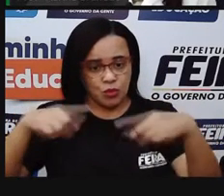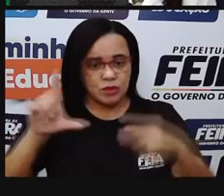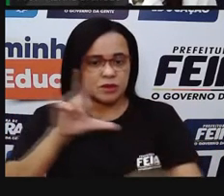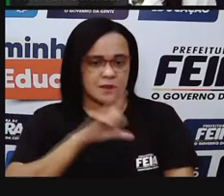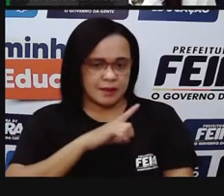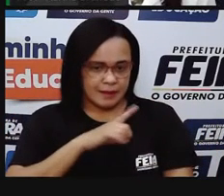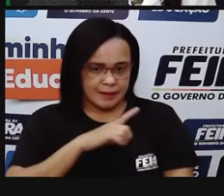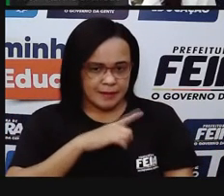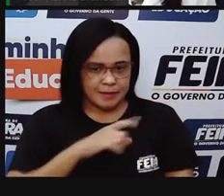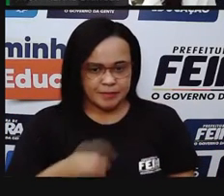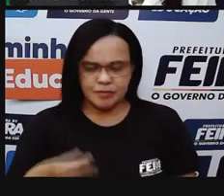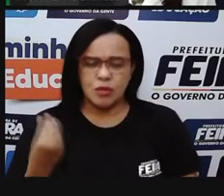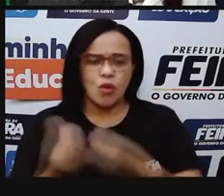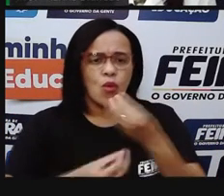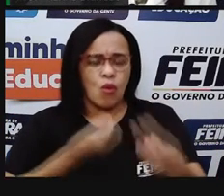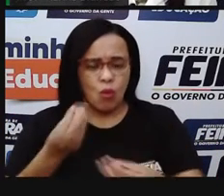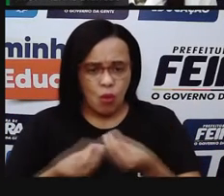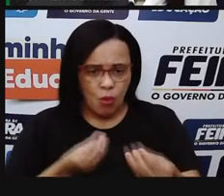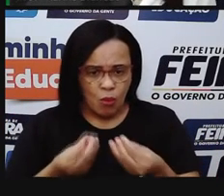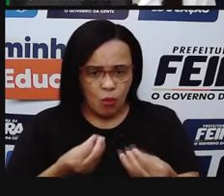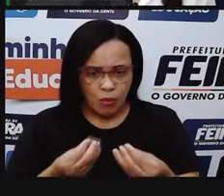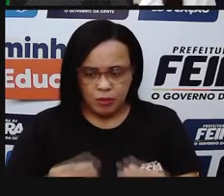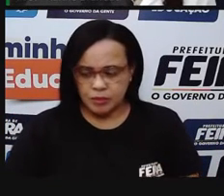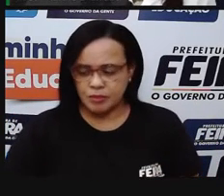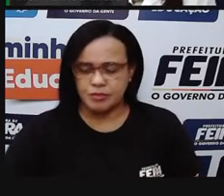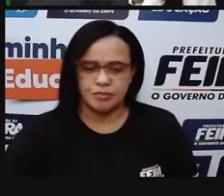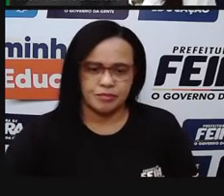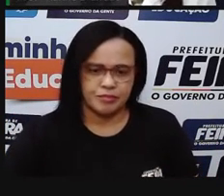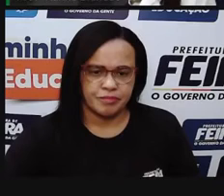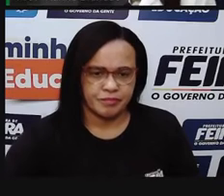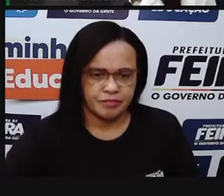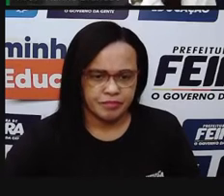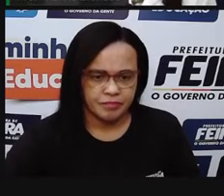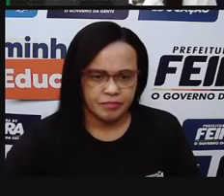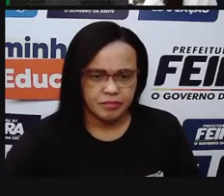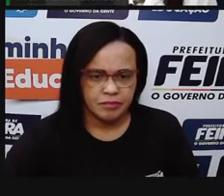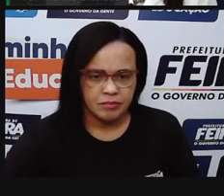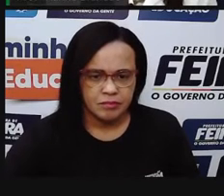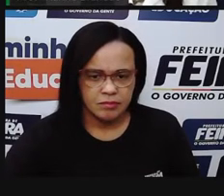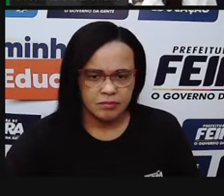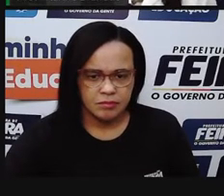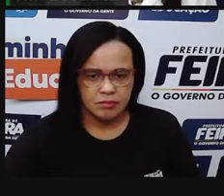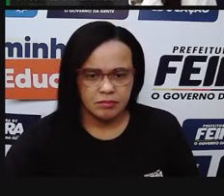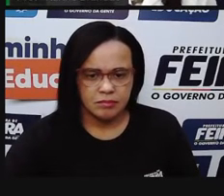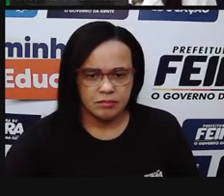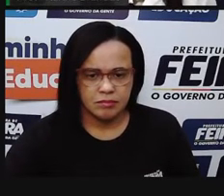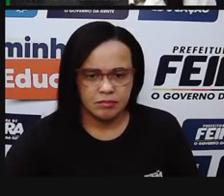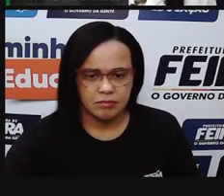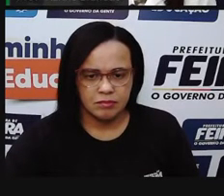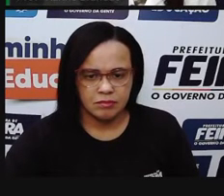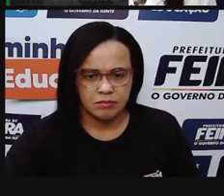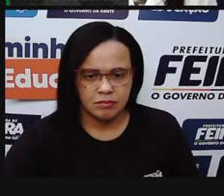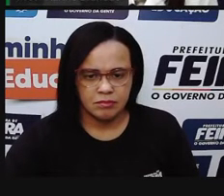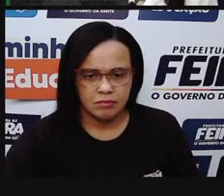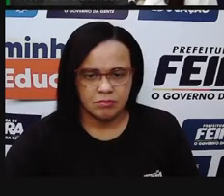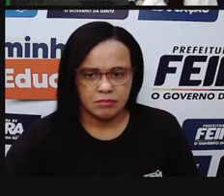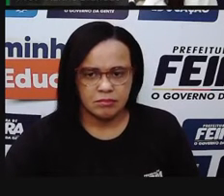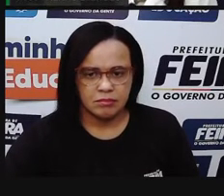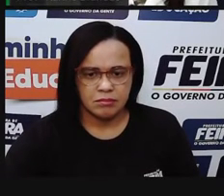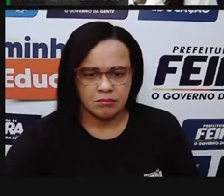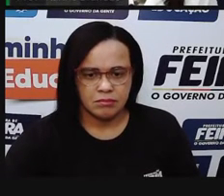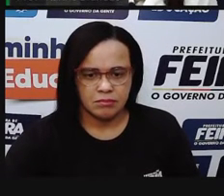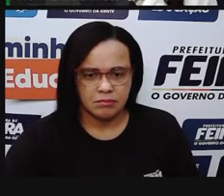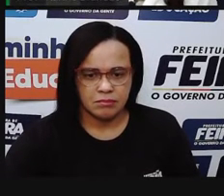que se chama Samba dos Animais. E ela diz o seguinte: o homem antigamente falava com quem?